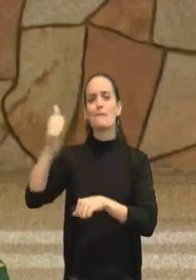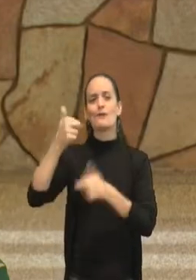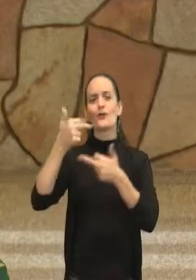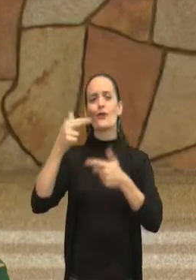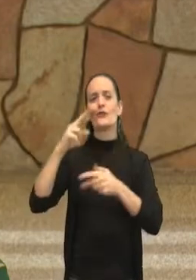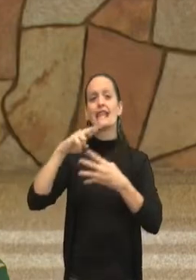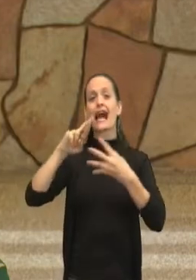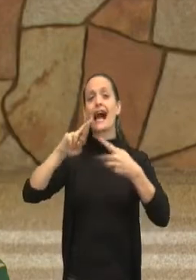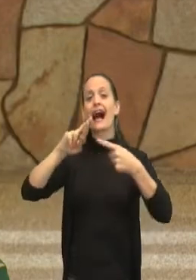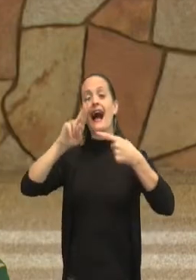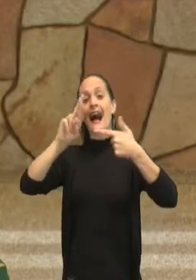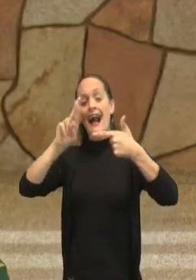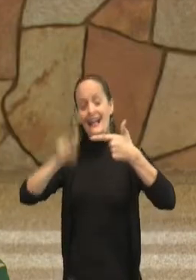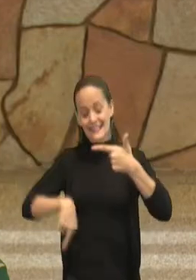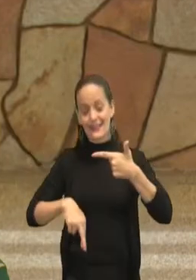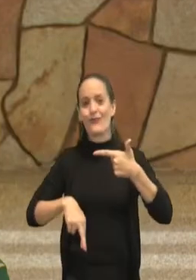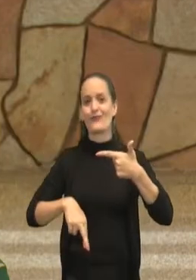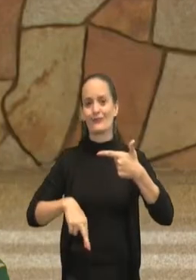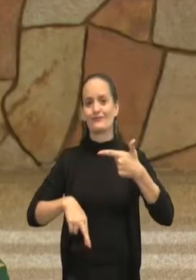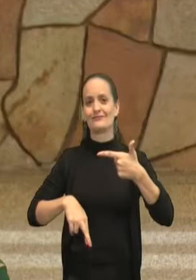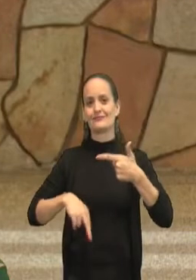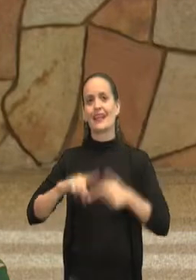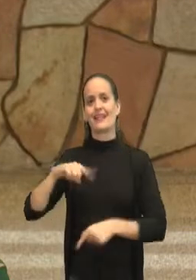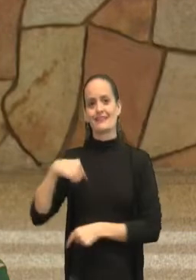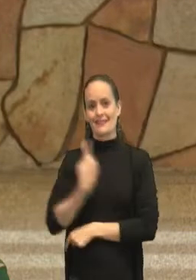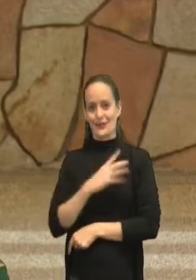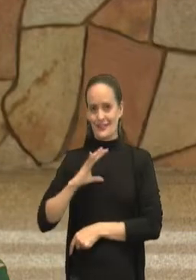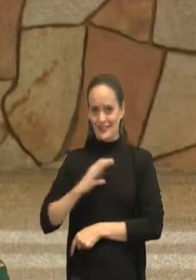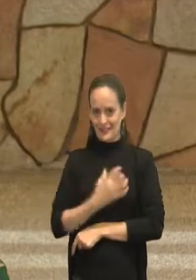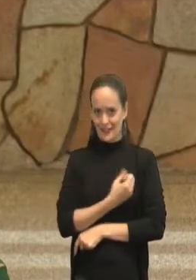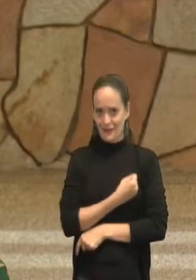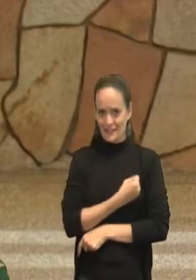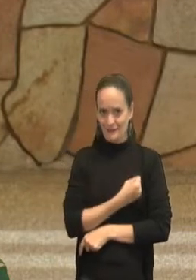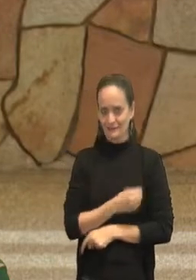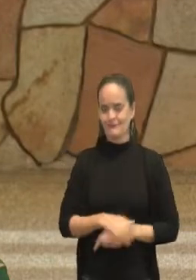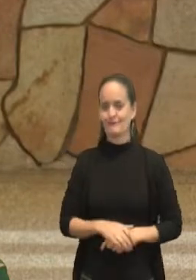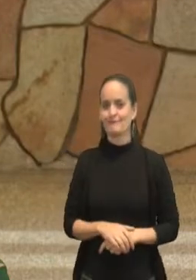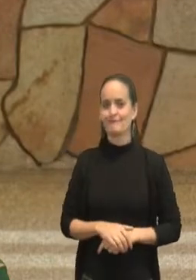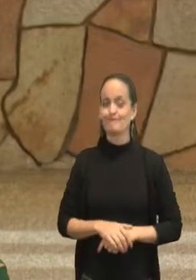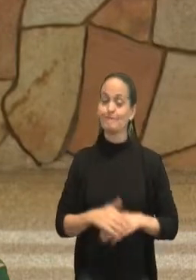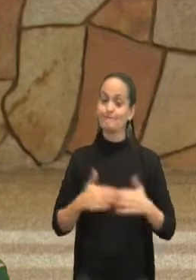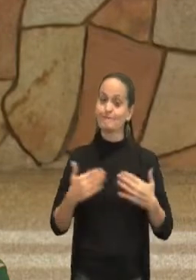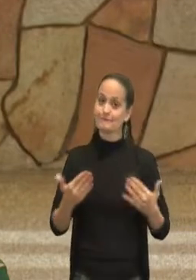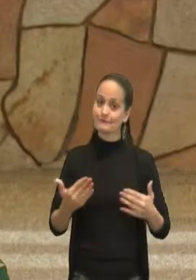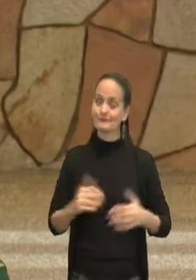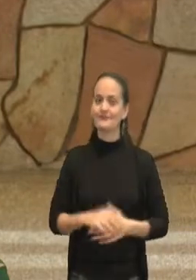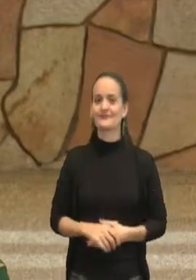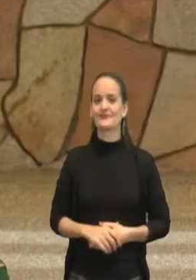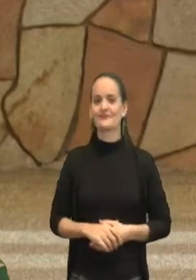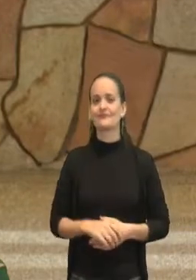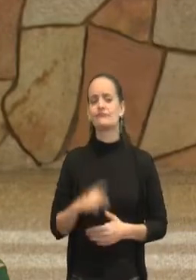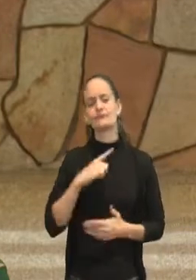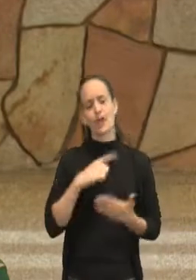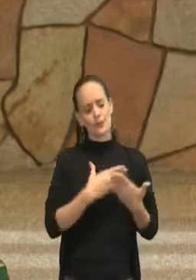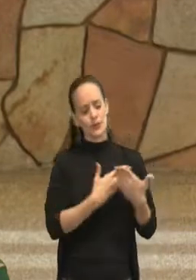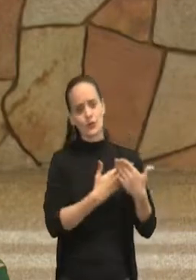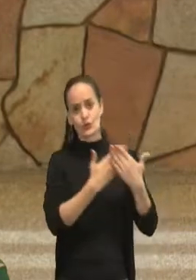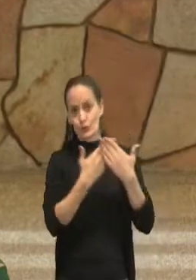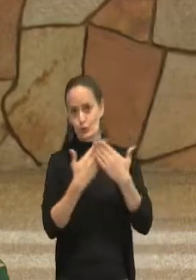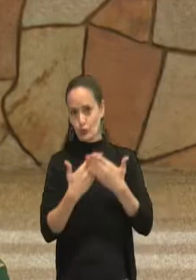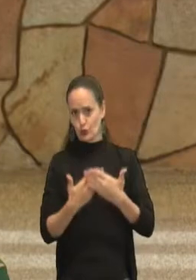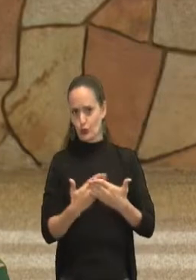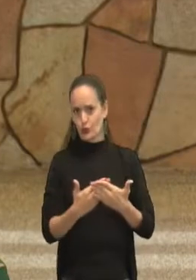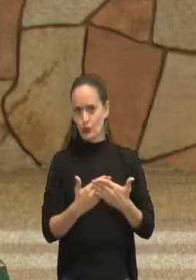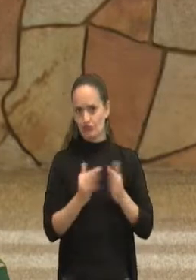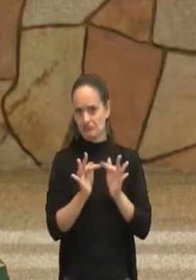a nossa salvação. Temos aqui, então, esse estudo, um breve estudo,